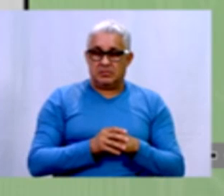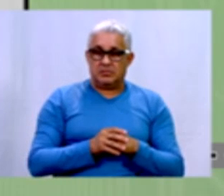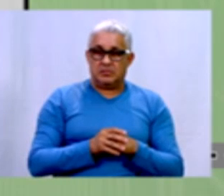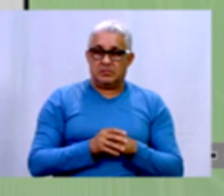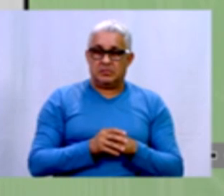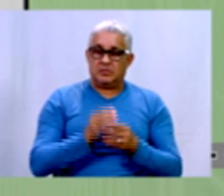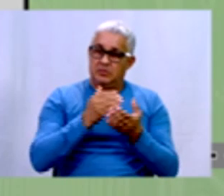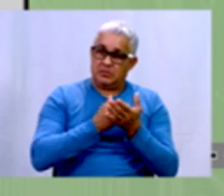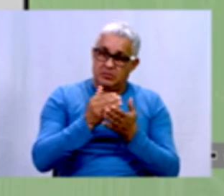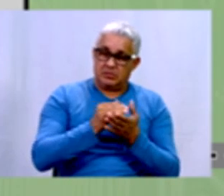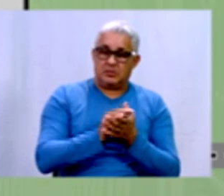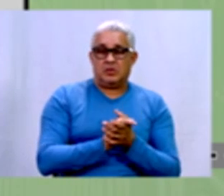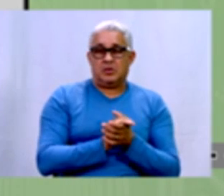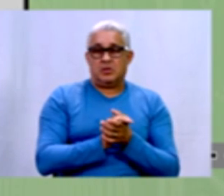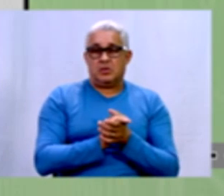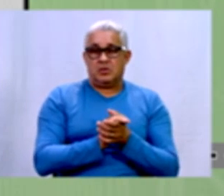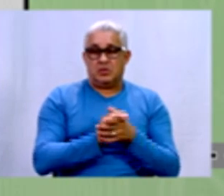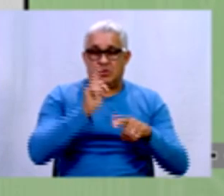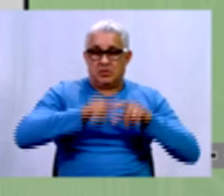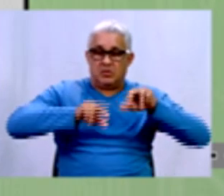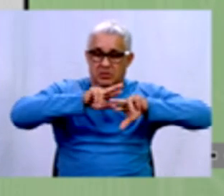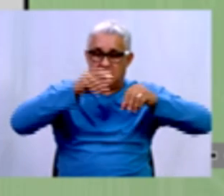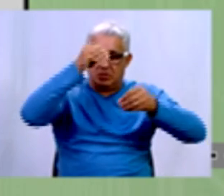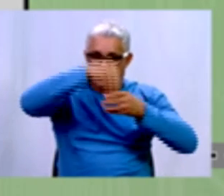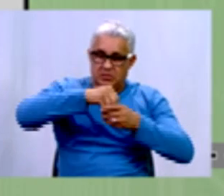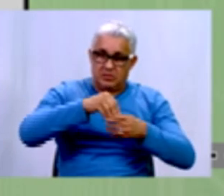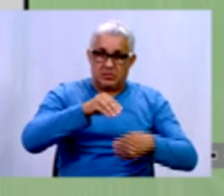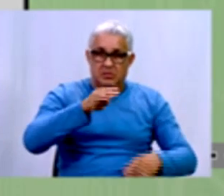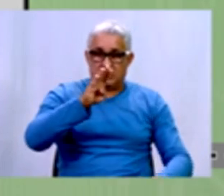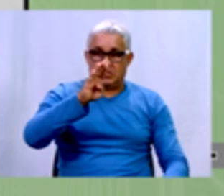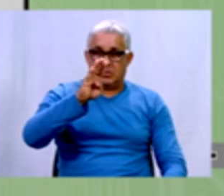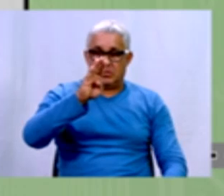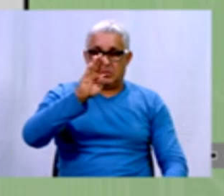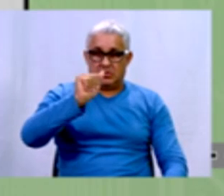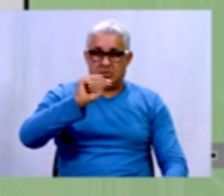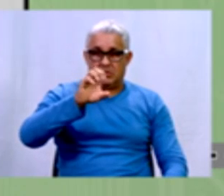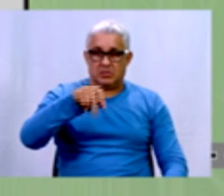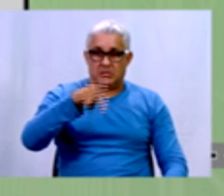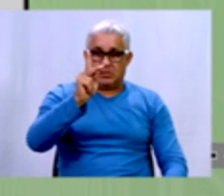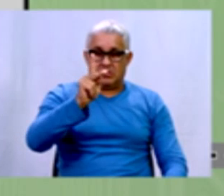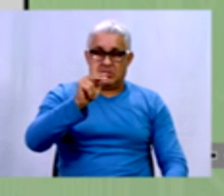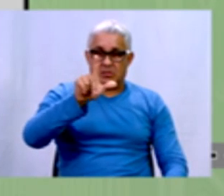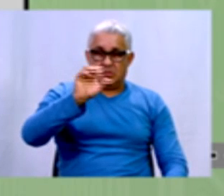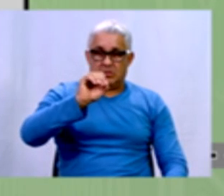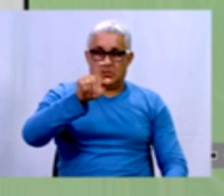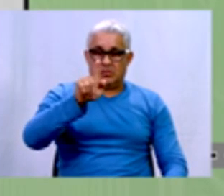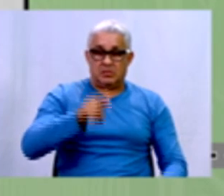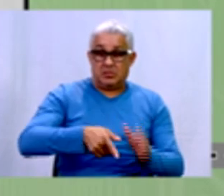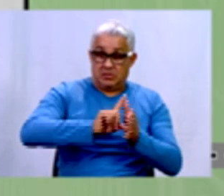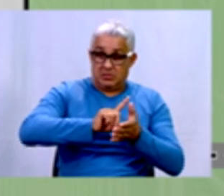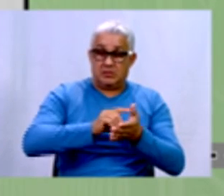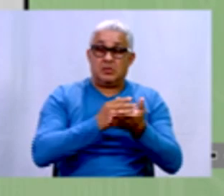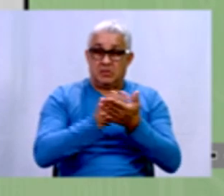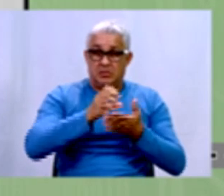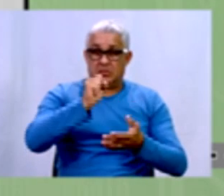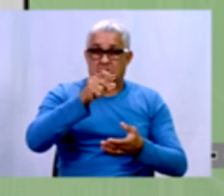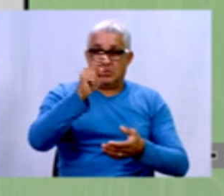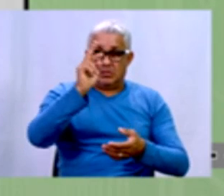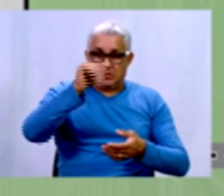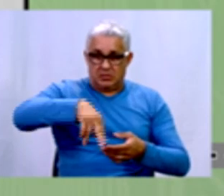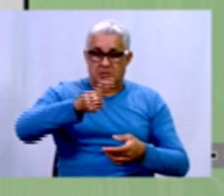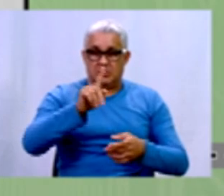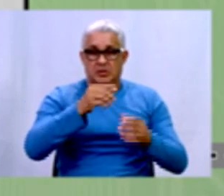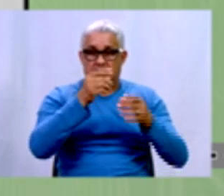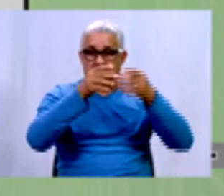backlog, a partir dos itens do Product Backlog. Então, é nesse momento aqui, antes de começarmos o sprint, é que são detalhadas, criadas